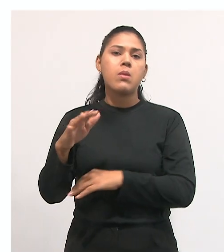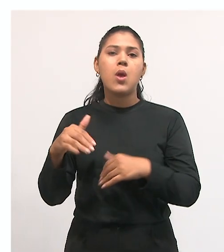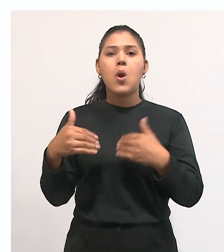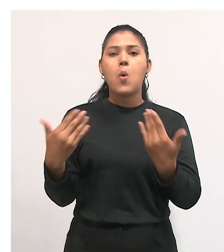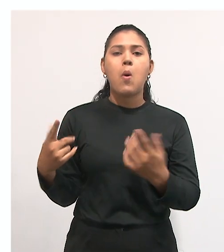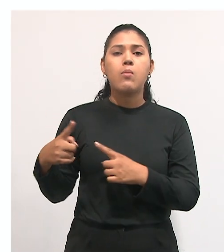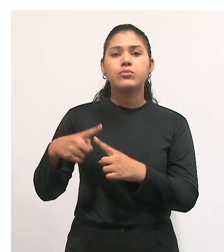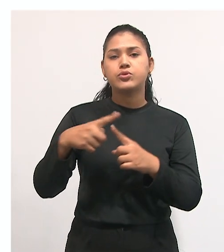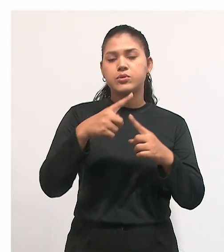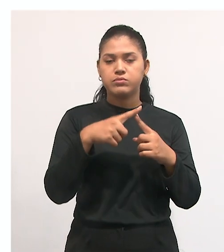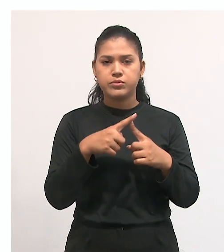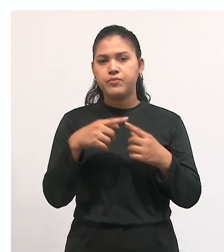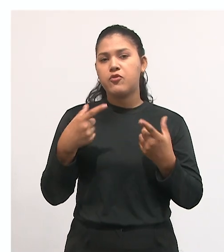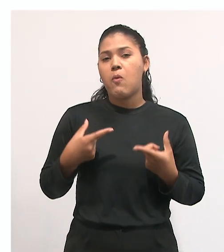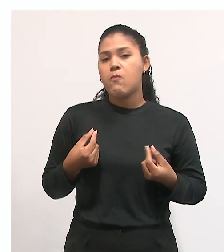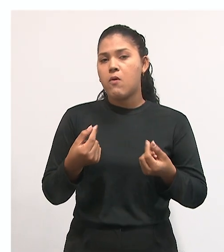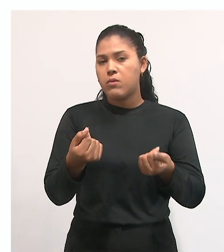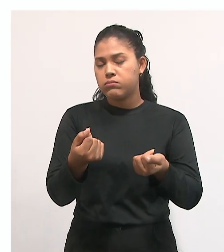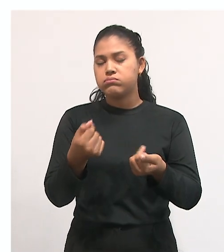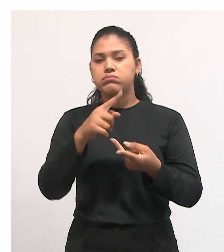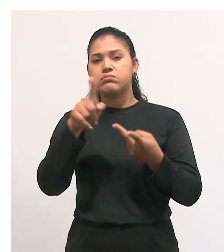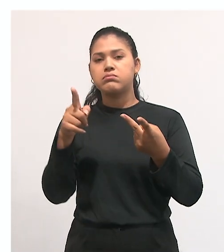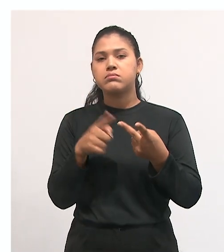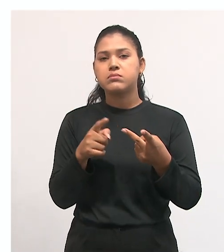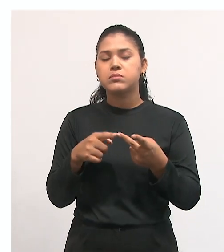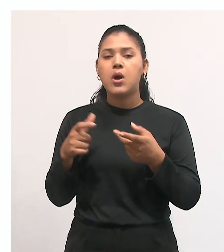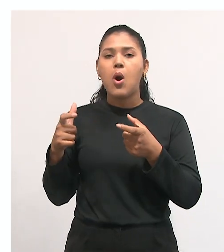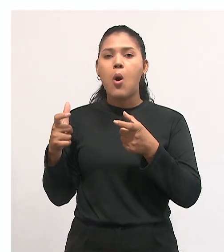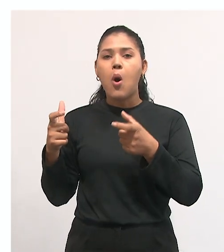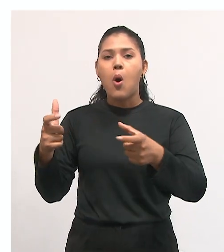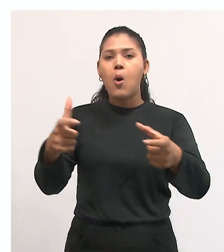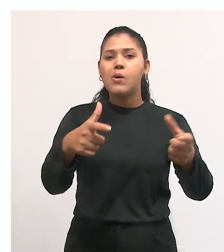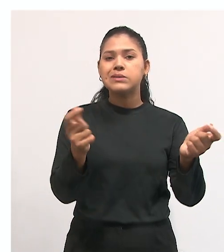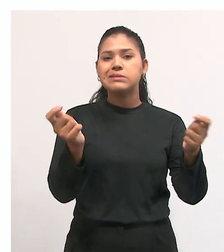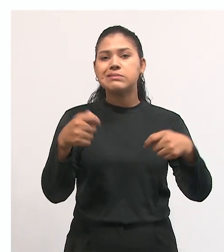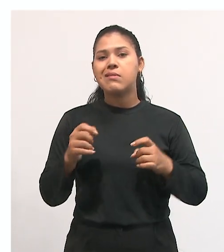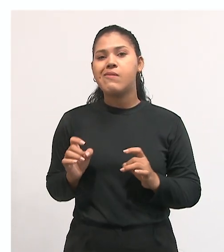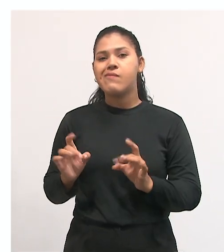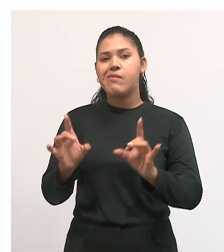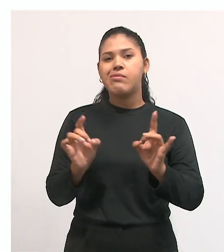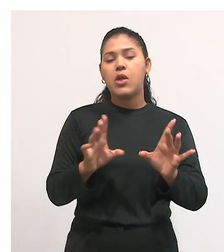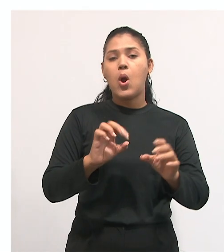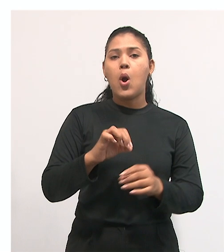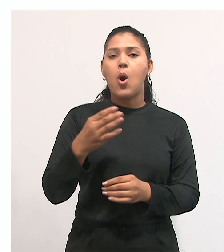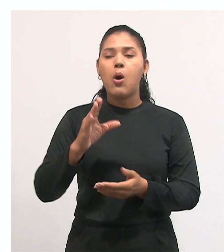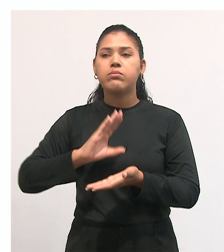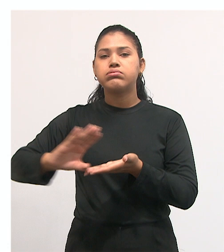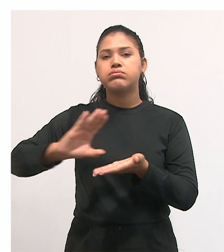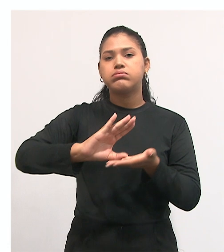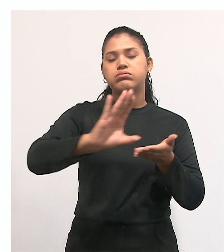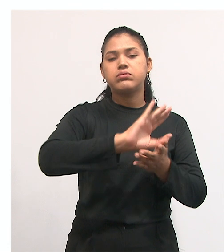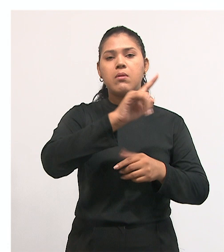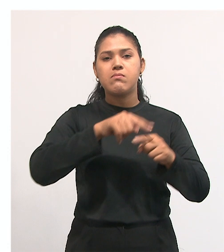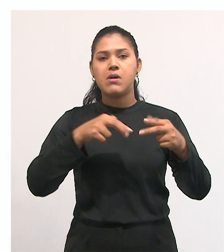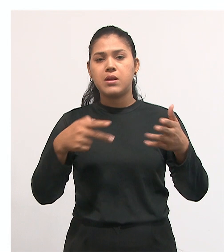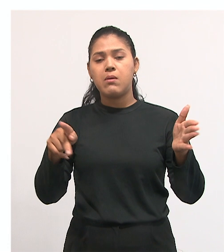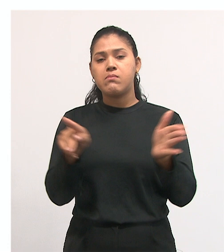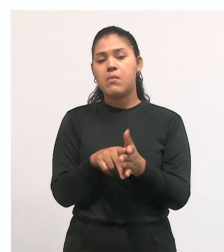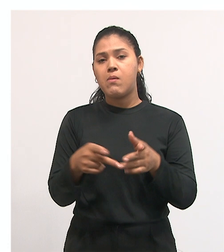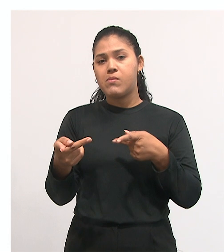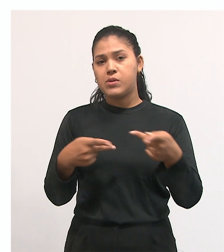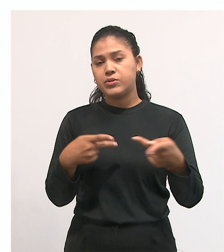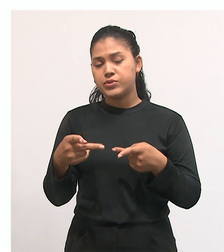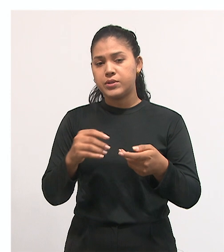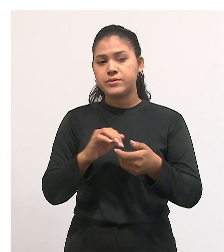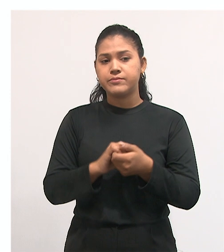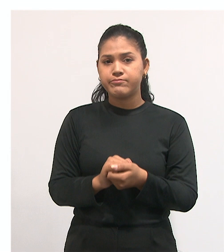quantidade demandada, preço de venda e os canais de distribuição que vão ser utilizados nesse teu projeto, né?